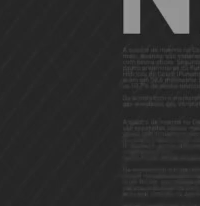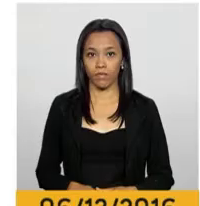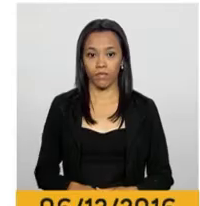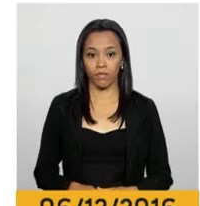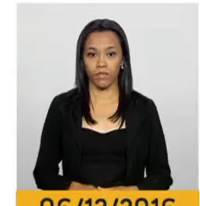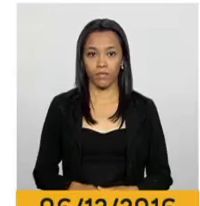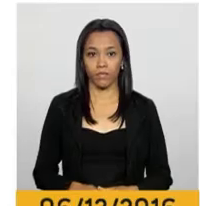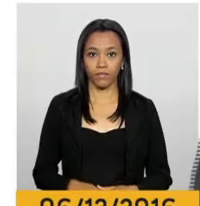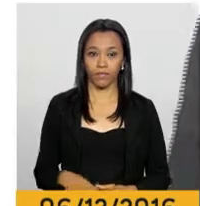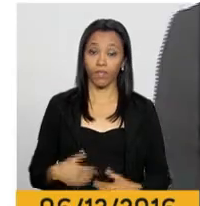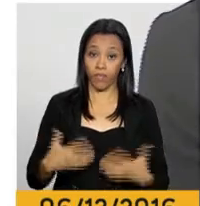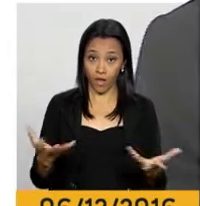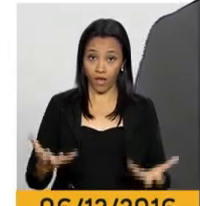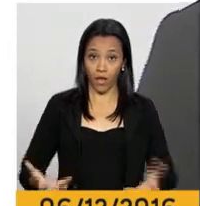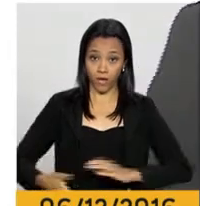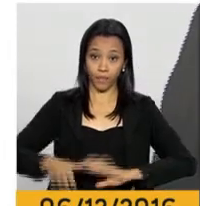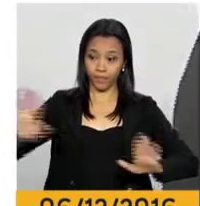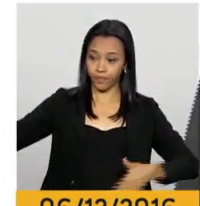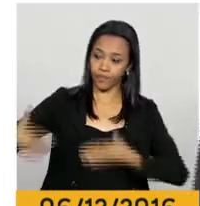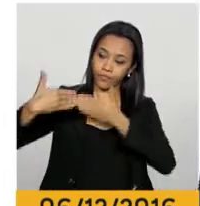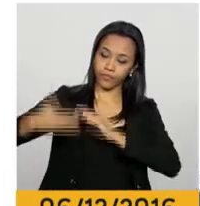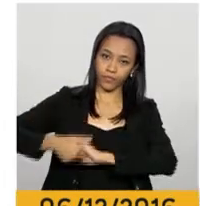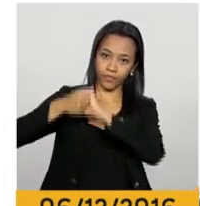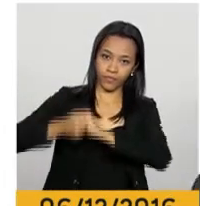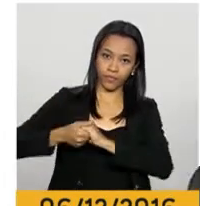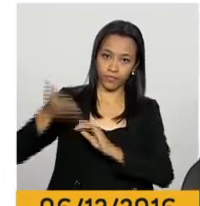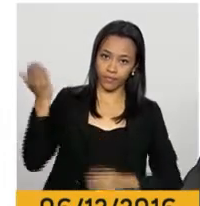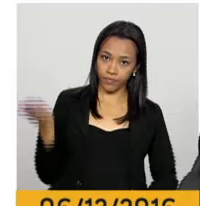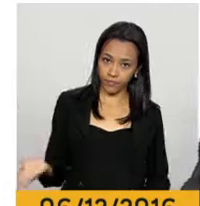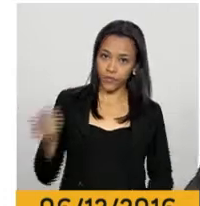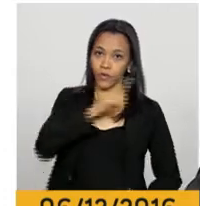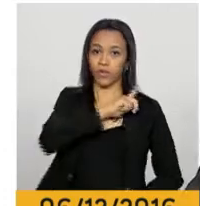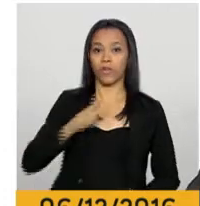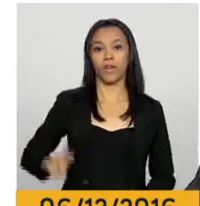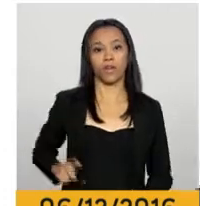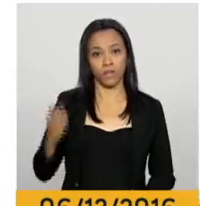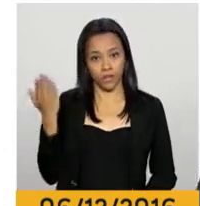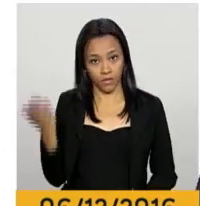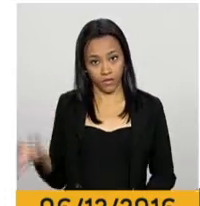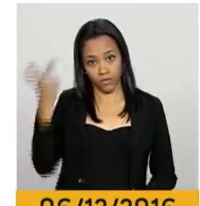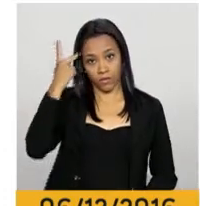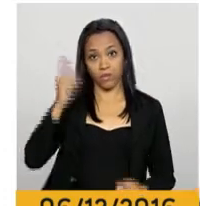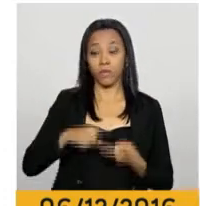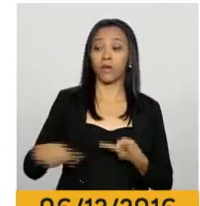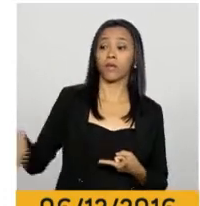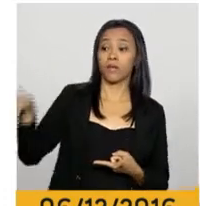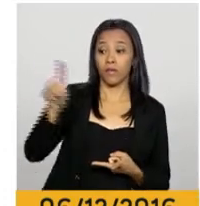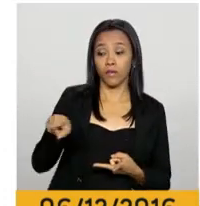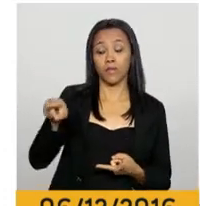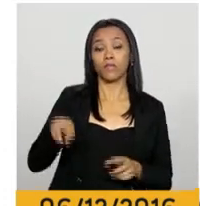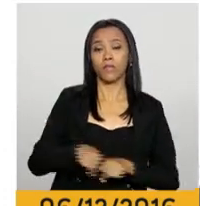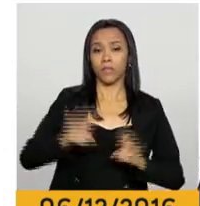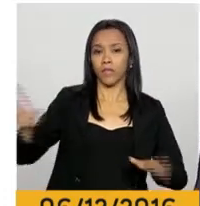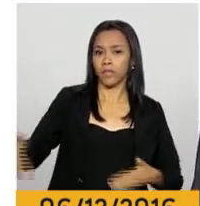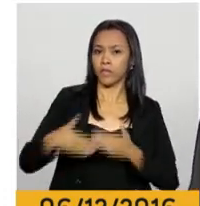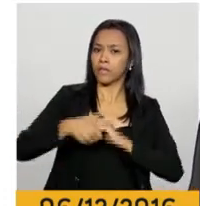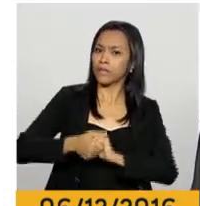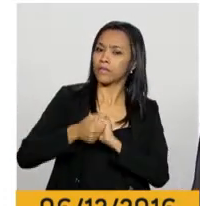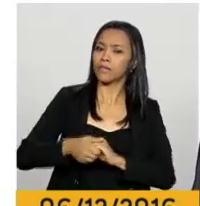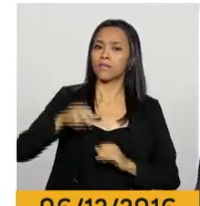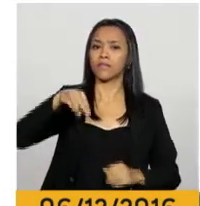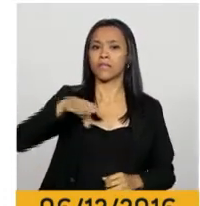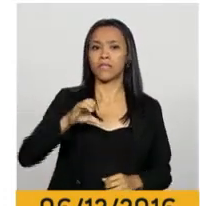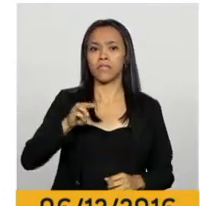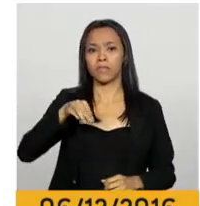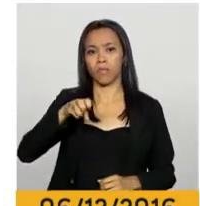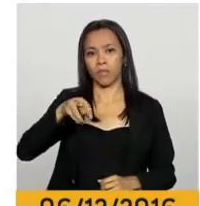quero cumprimentar o governador geraldo alckmin o ricardo barros o antônio brito gilberto nascimento o